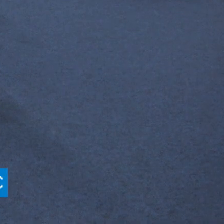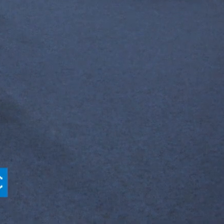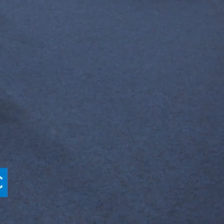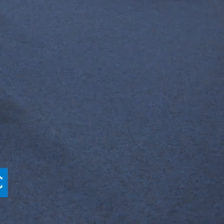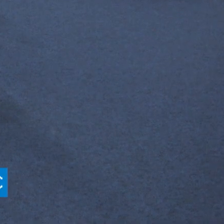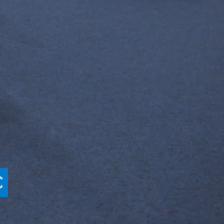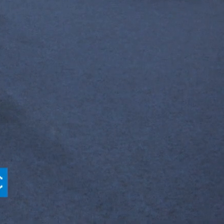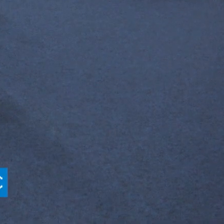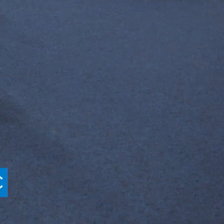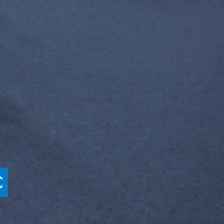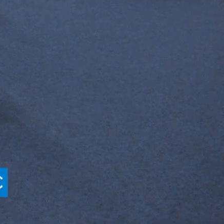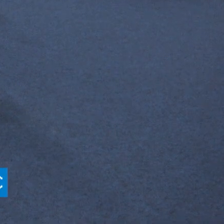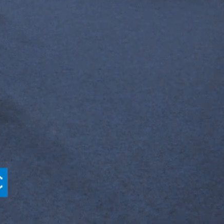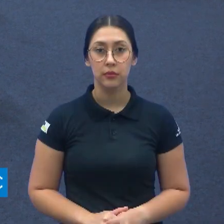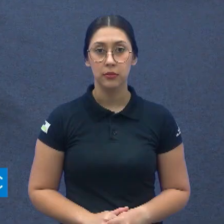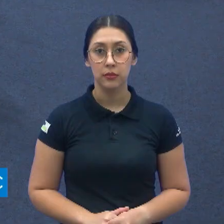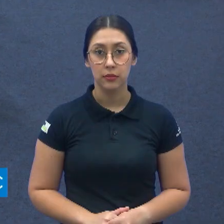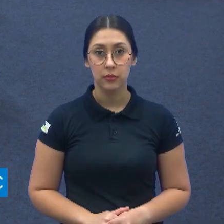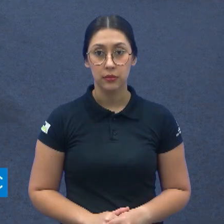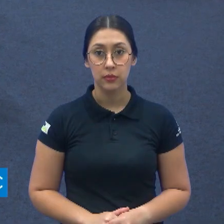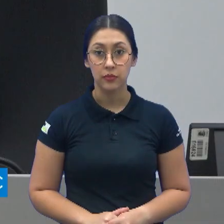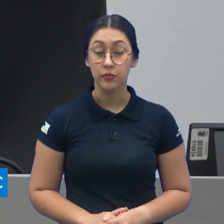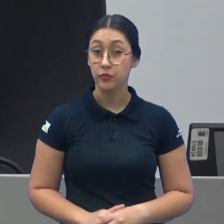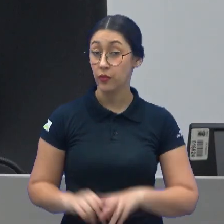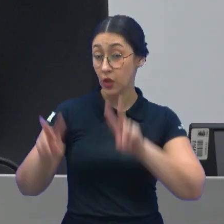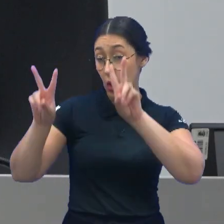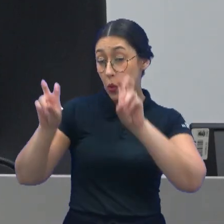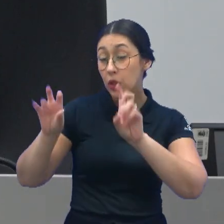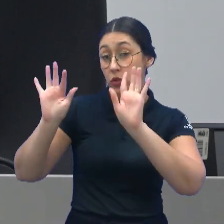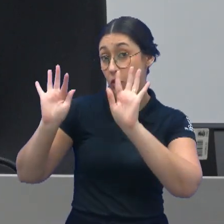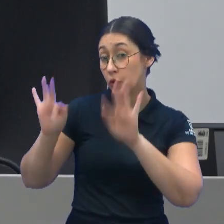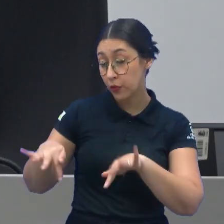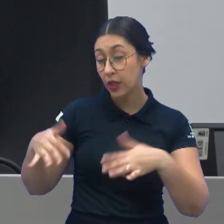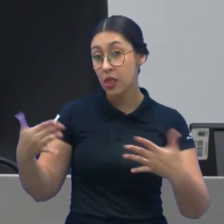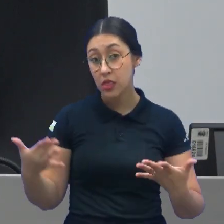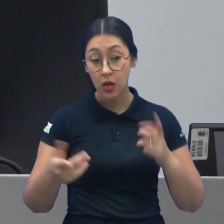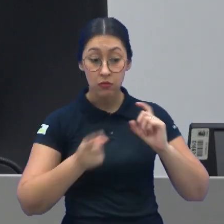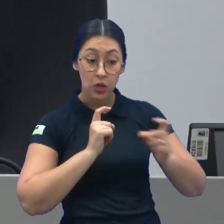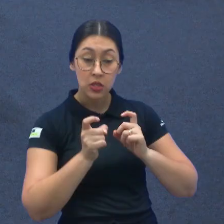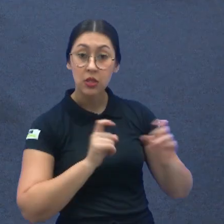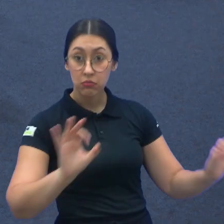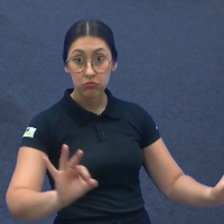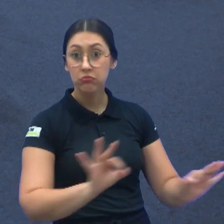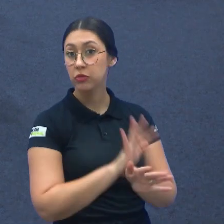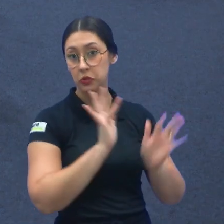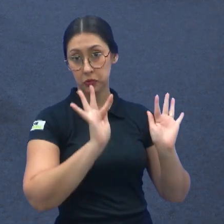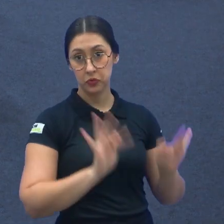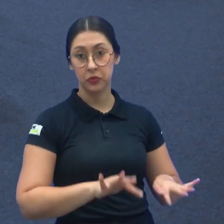Nada mais havendo a tratar, está encerrado o presidente de sessão.